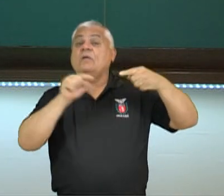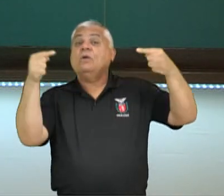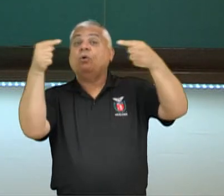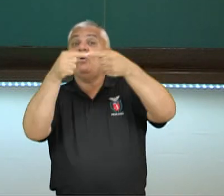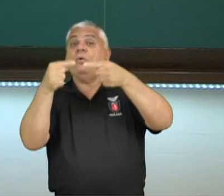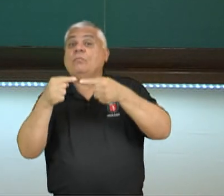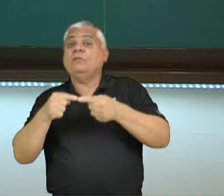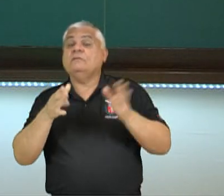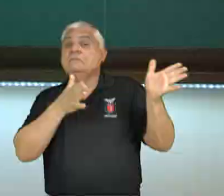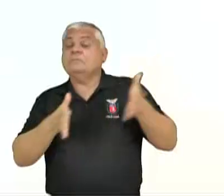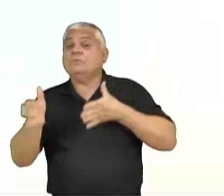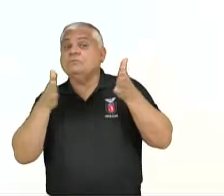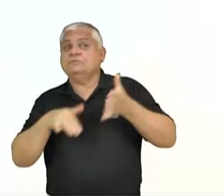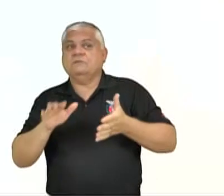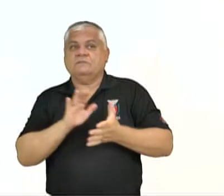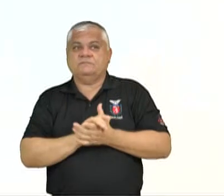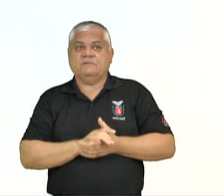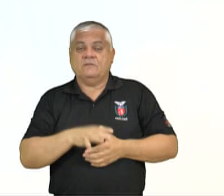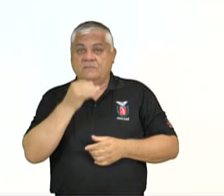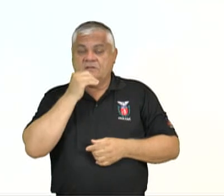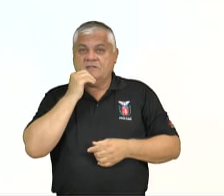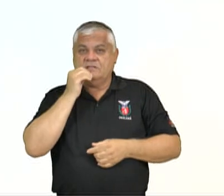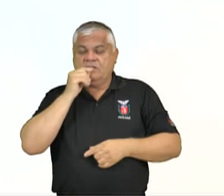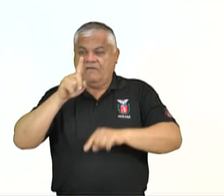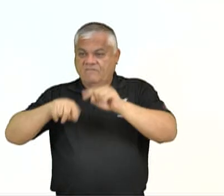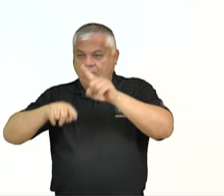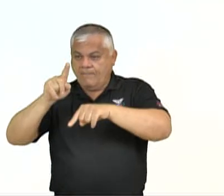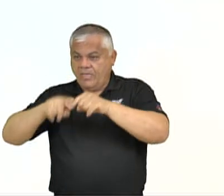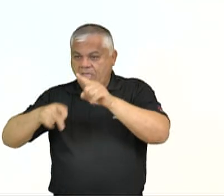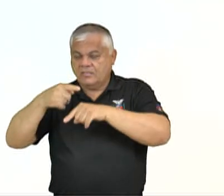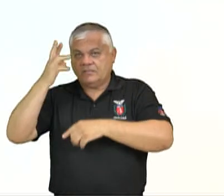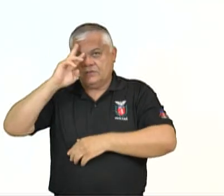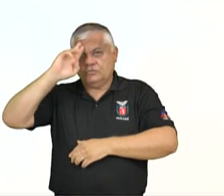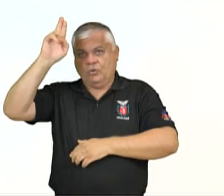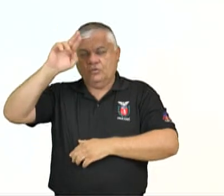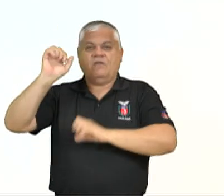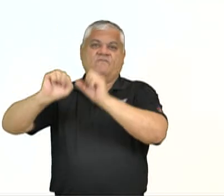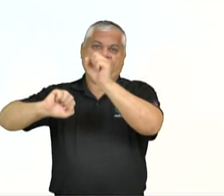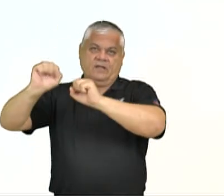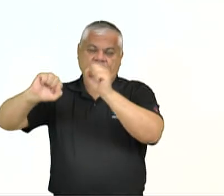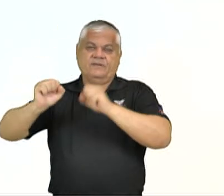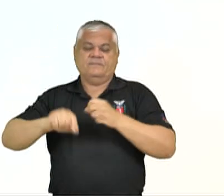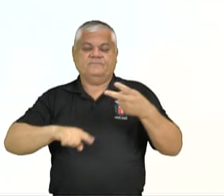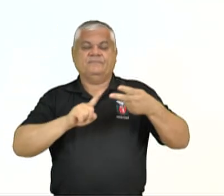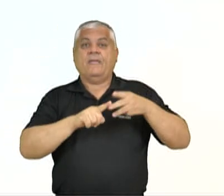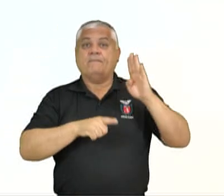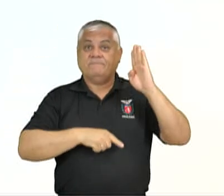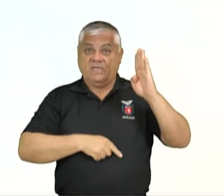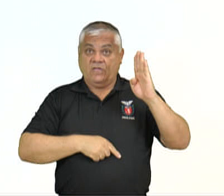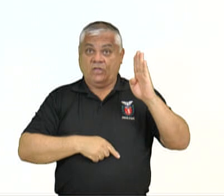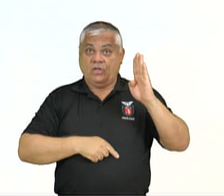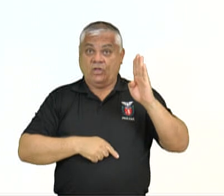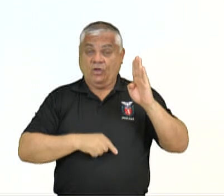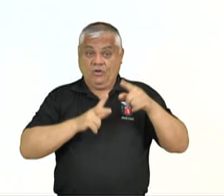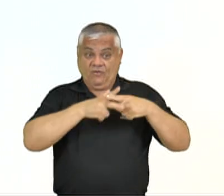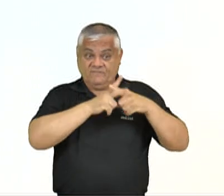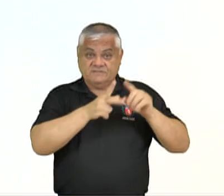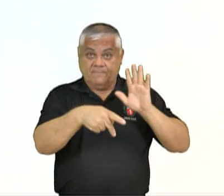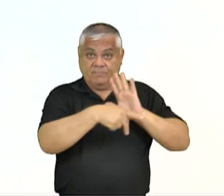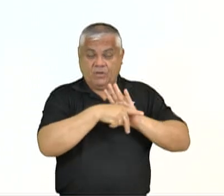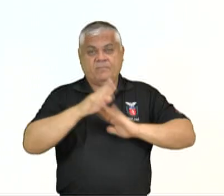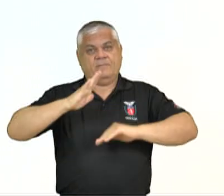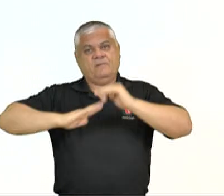sistema de produção. Então aqui, ferramentas do patrão, sistema fabril. Oficina própria, artesanato